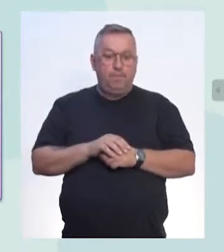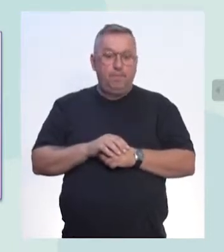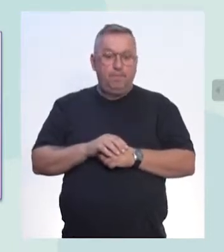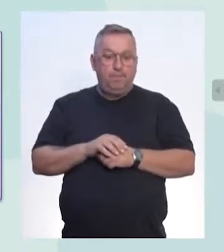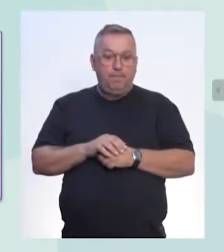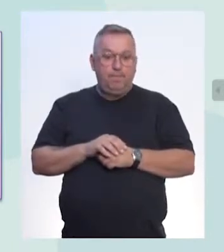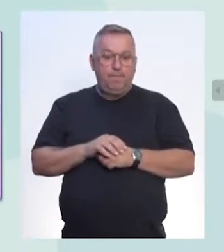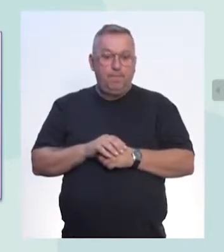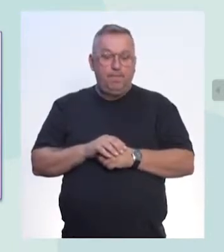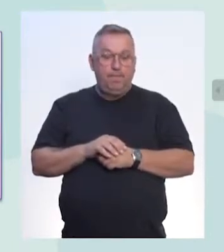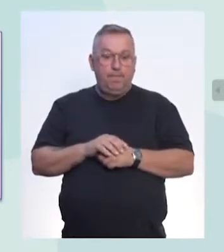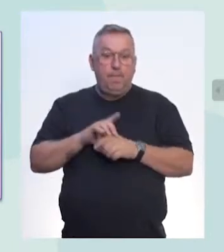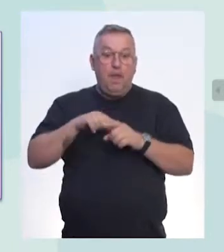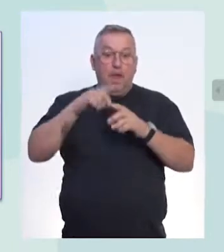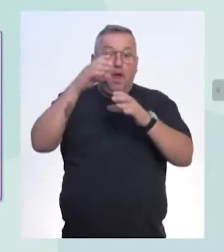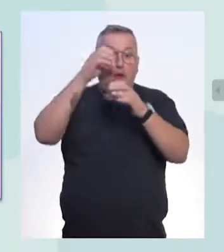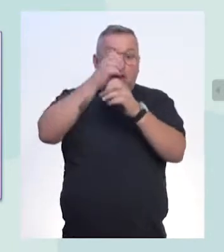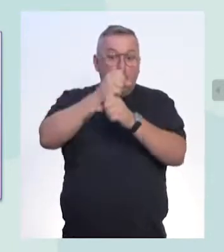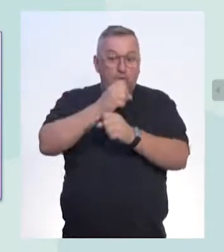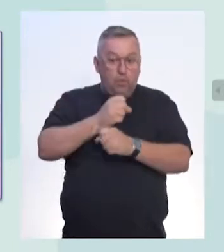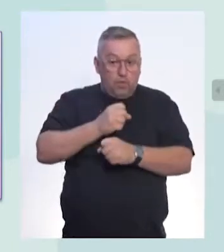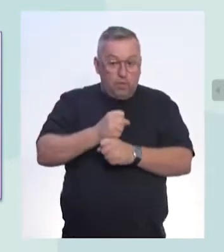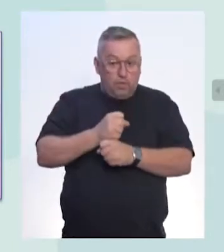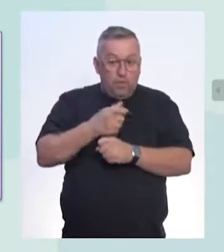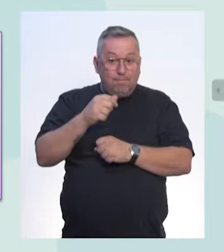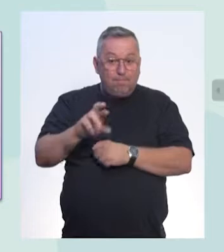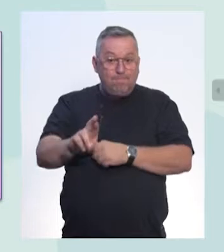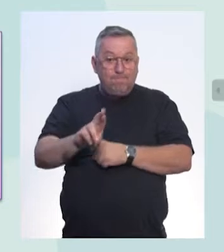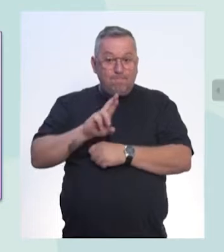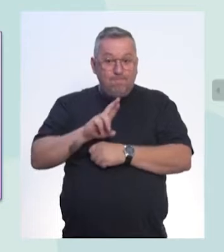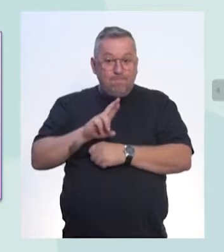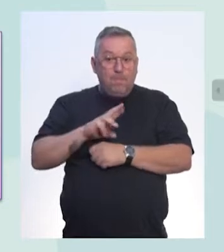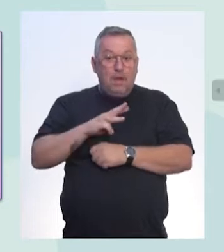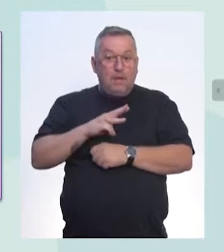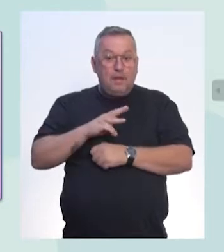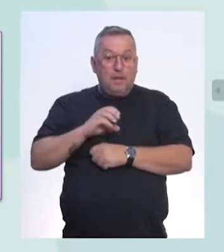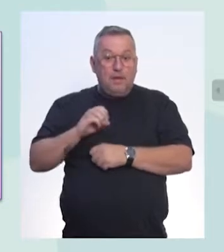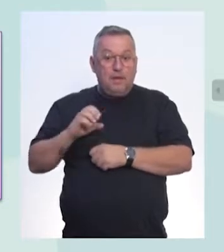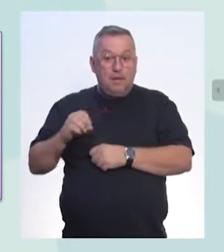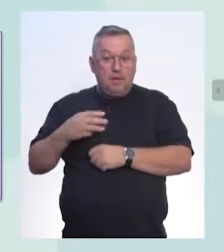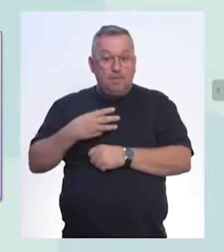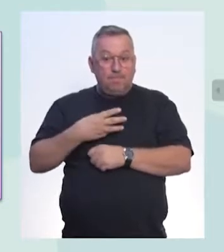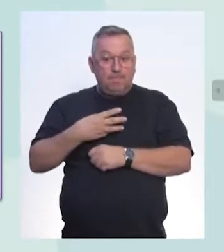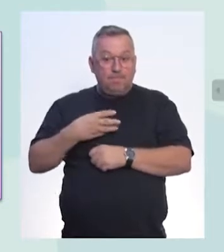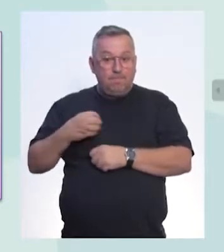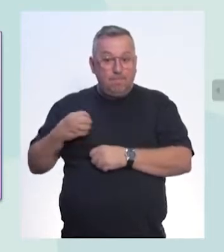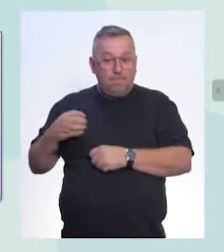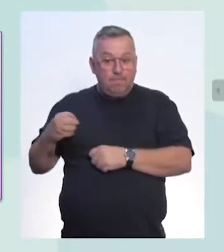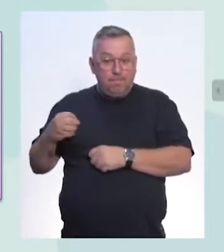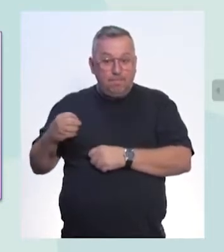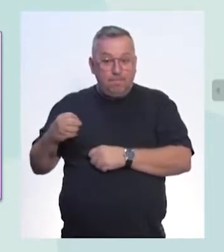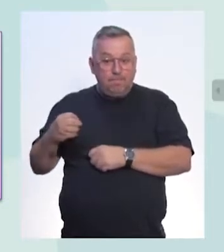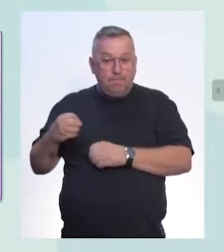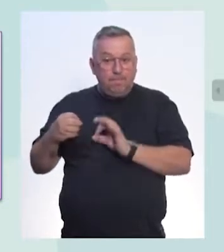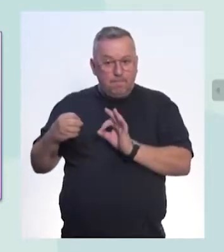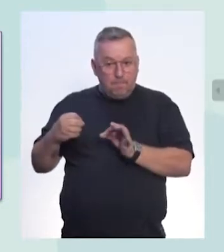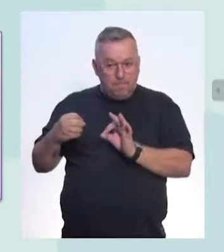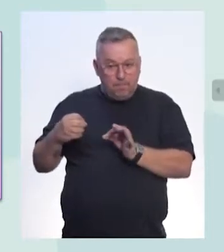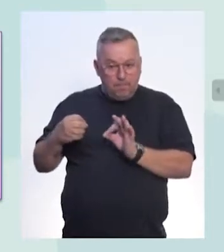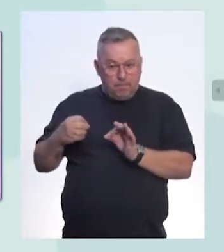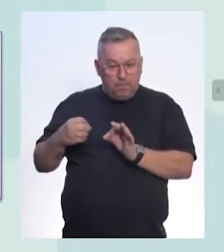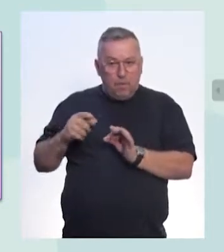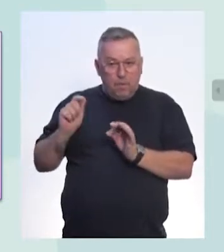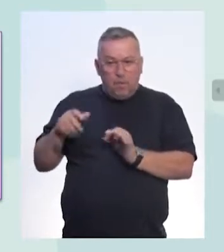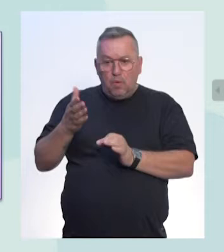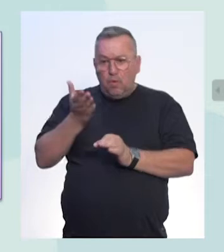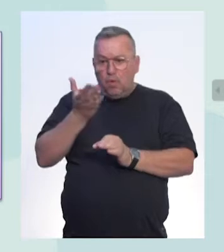morango. A soma desses valores tem que ser igual a 300, que é o máximo que eu